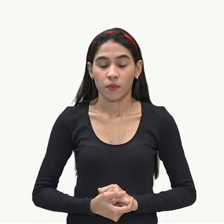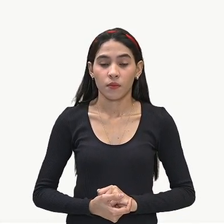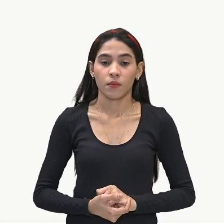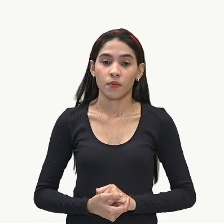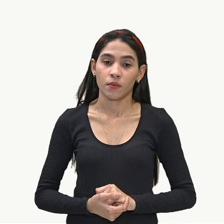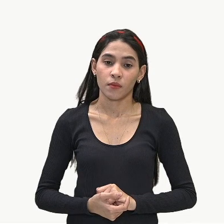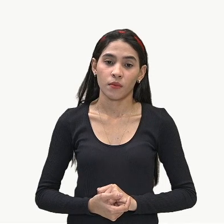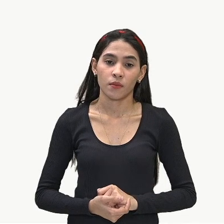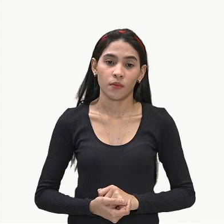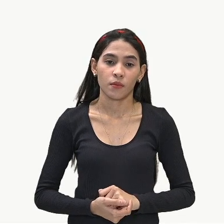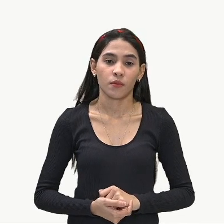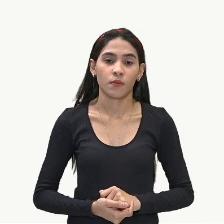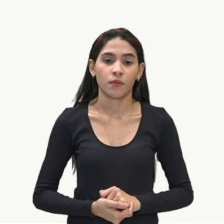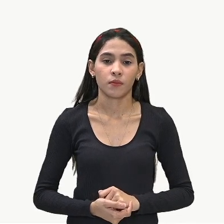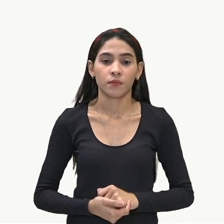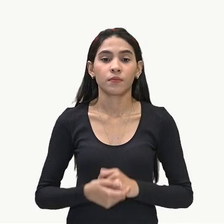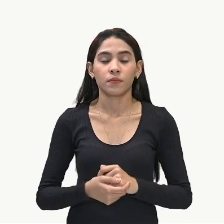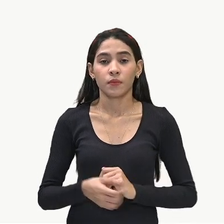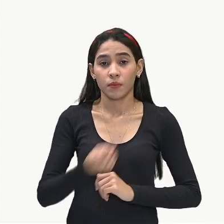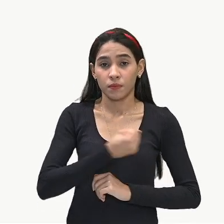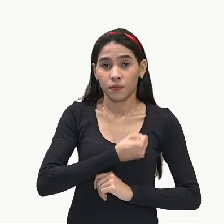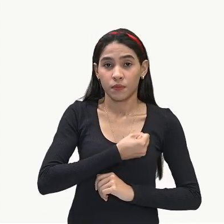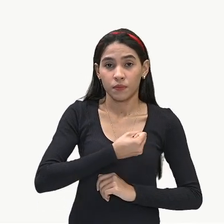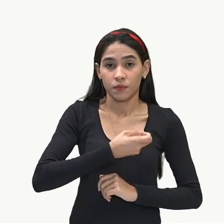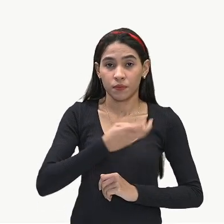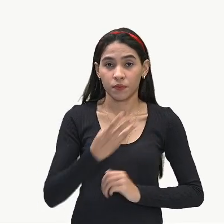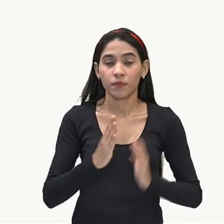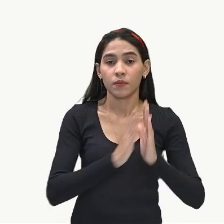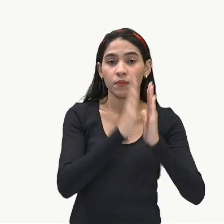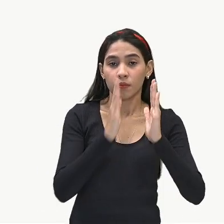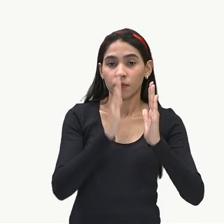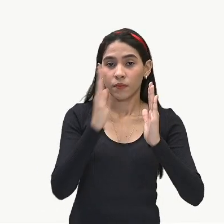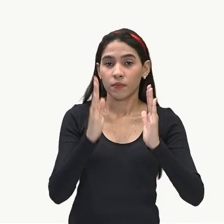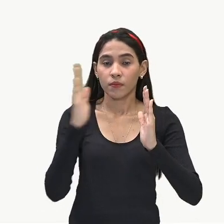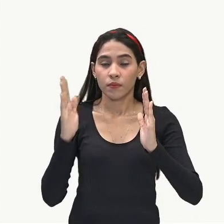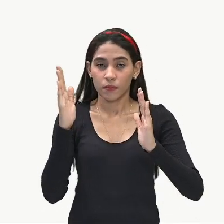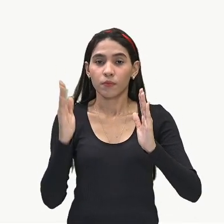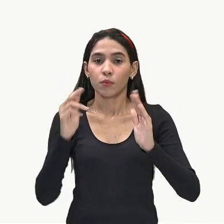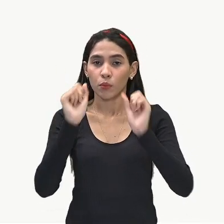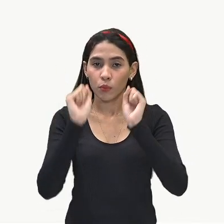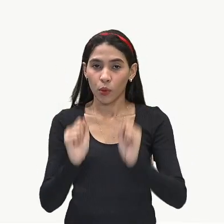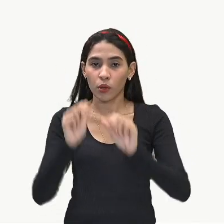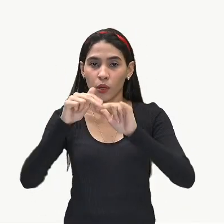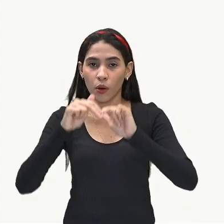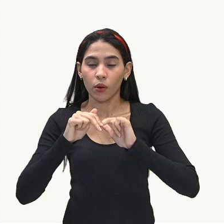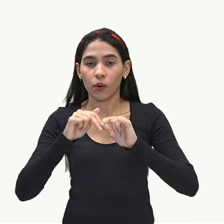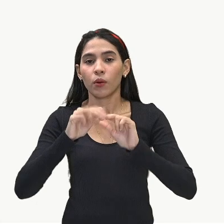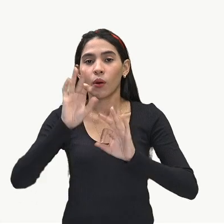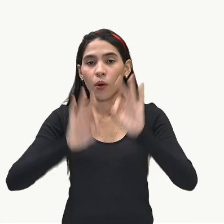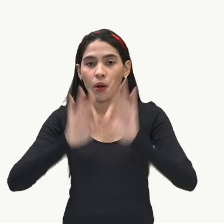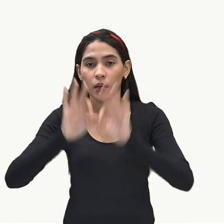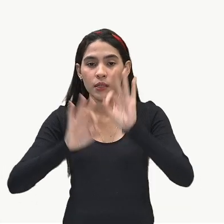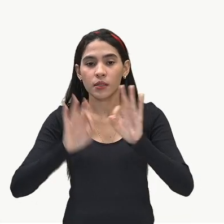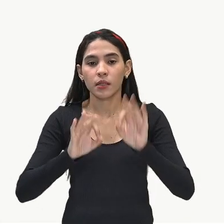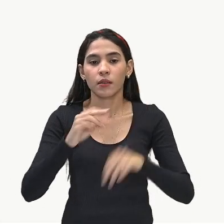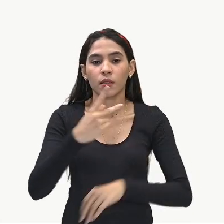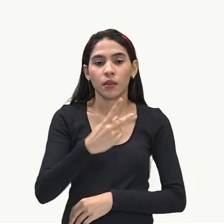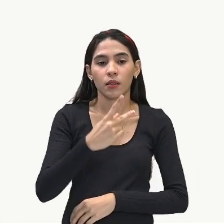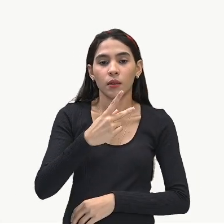Então, essas sequências, elas podem ser classificadas como progressões aritméticas